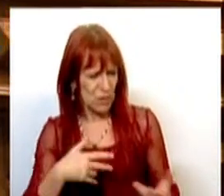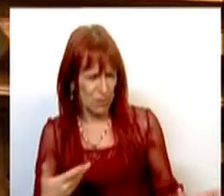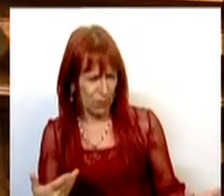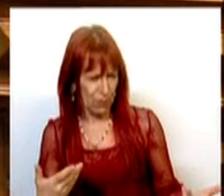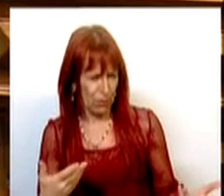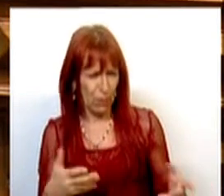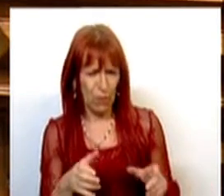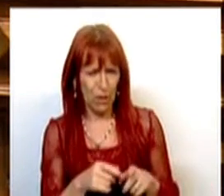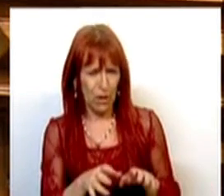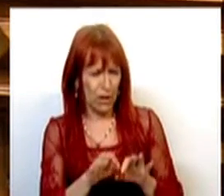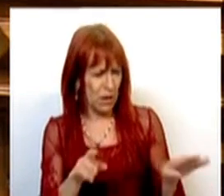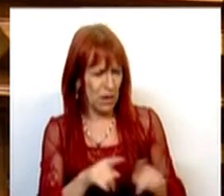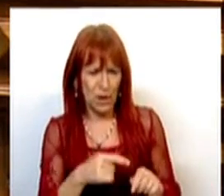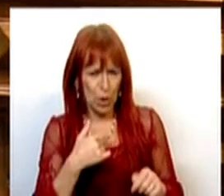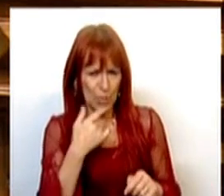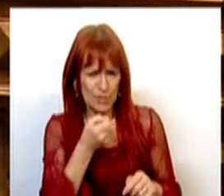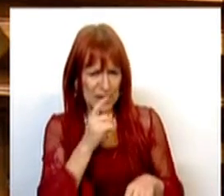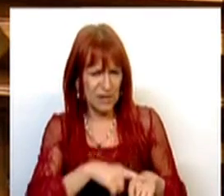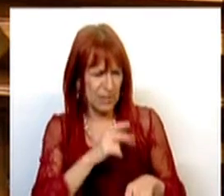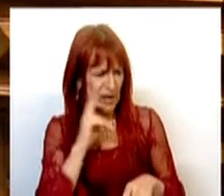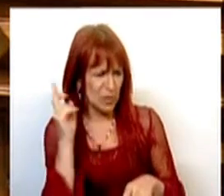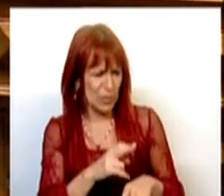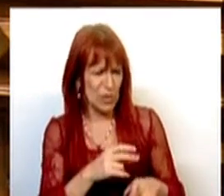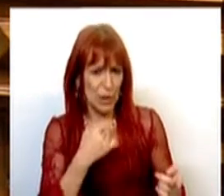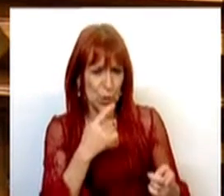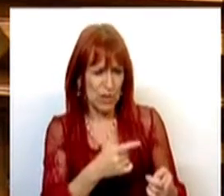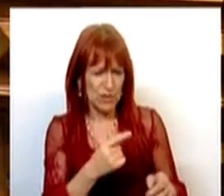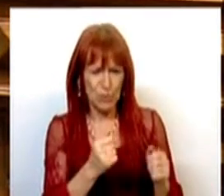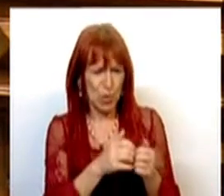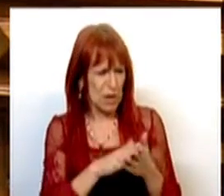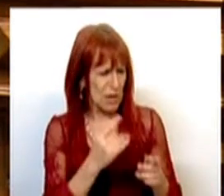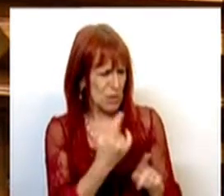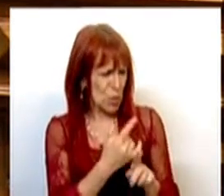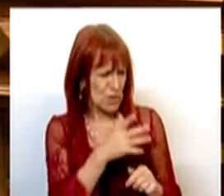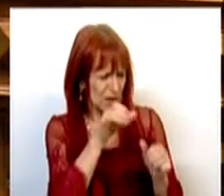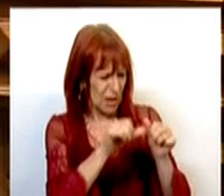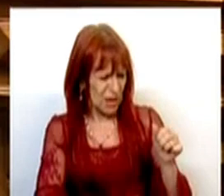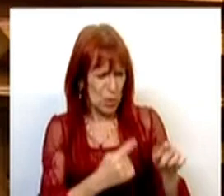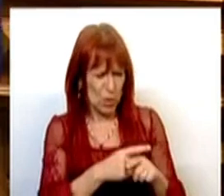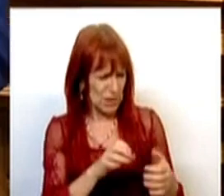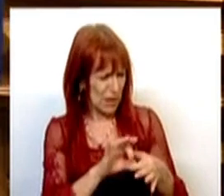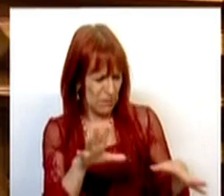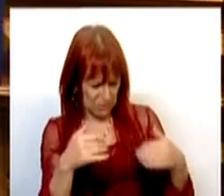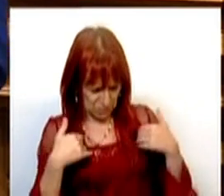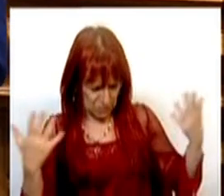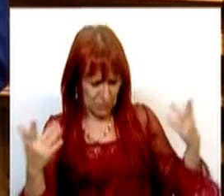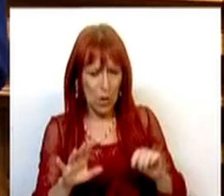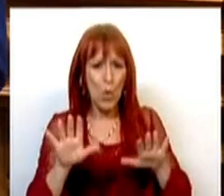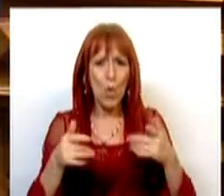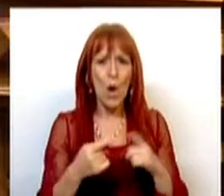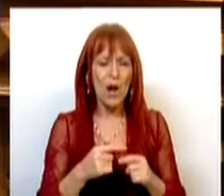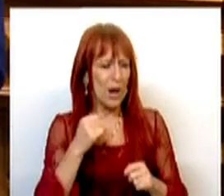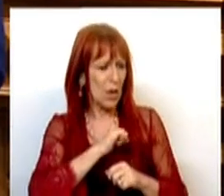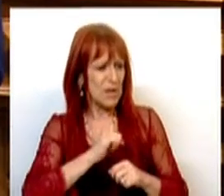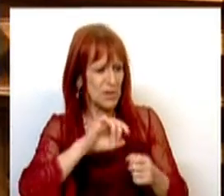É equivoqueceu e, como tal, não posso perder mais tempo na resposta àquilo que disse, porque todas as considerações que fez são coisas que me escapam e, relativamente a qualquer